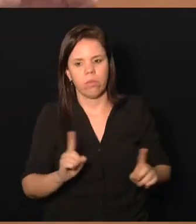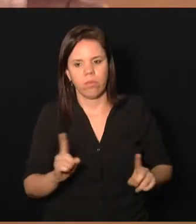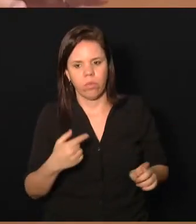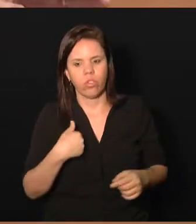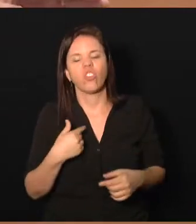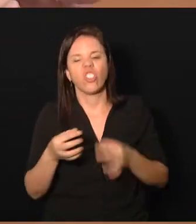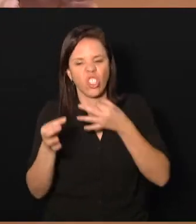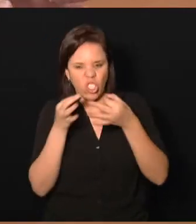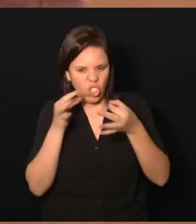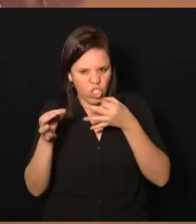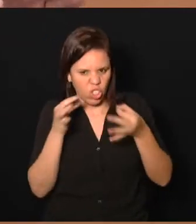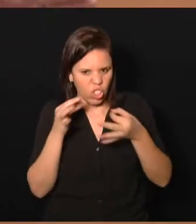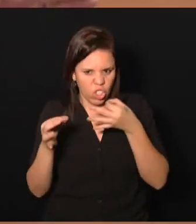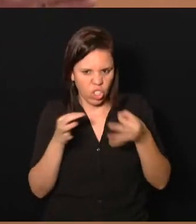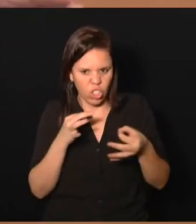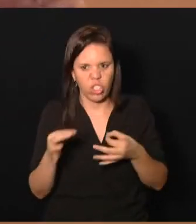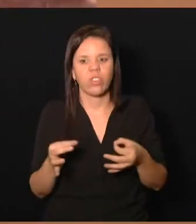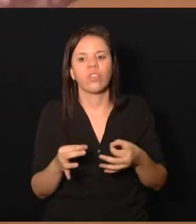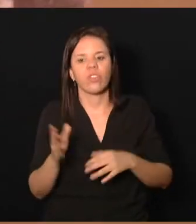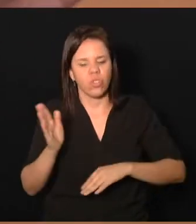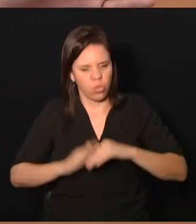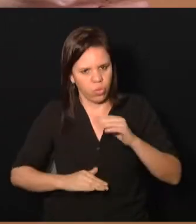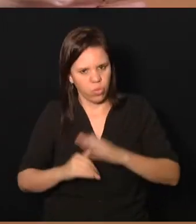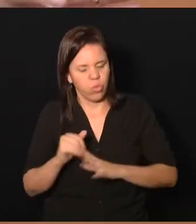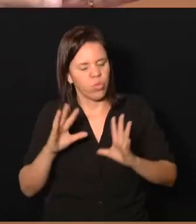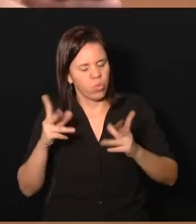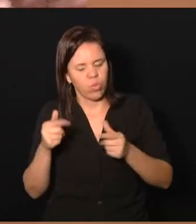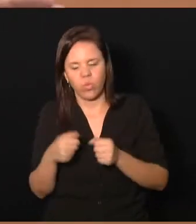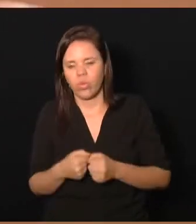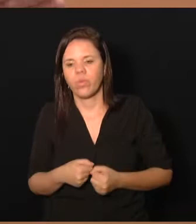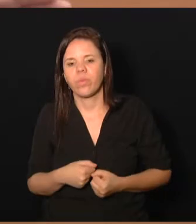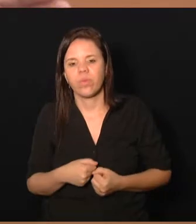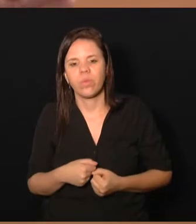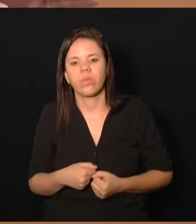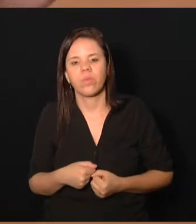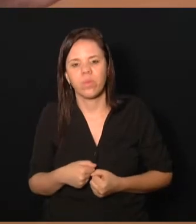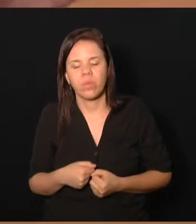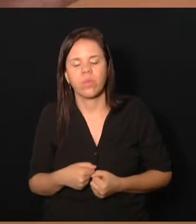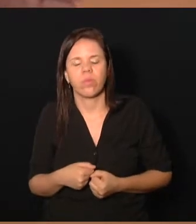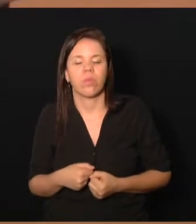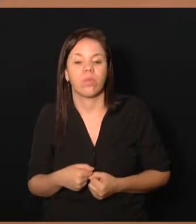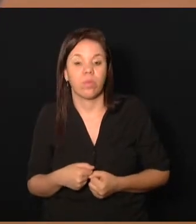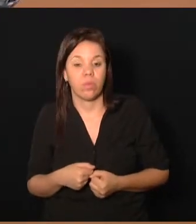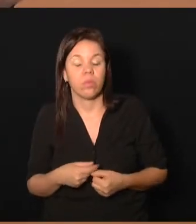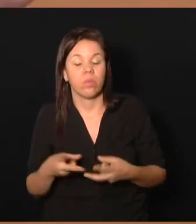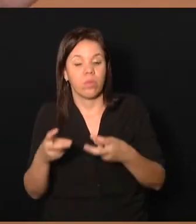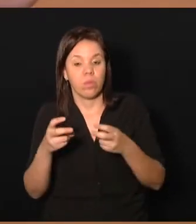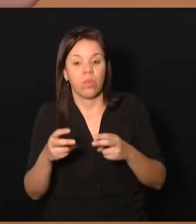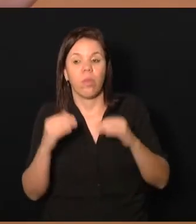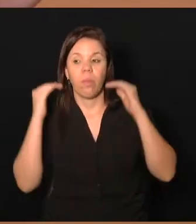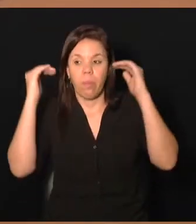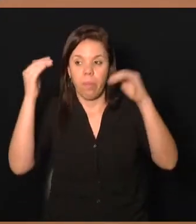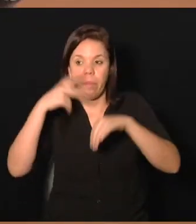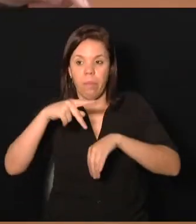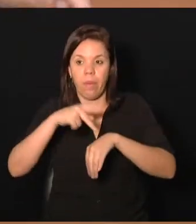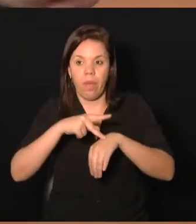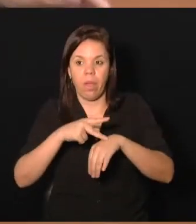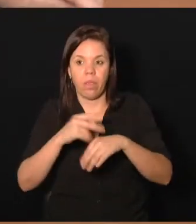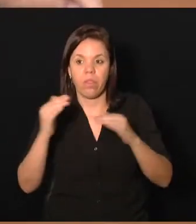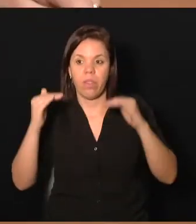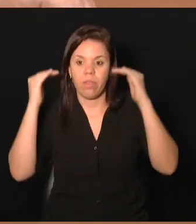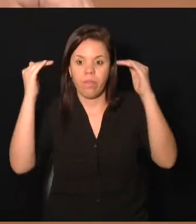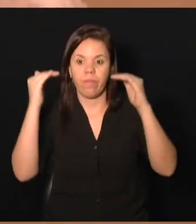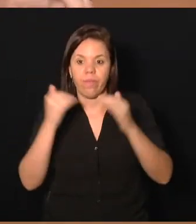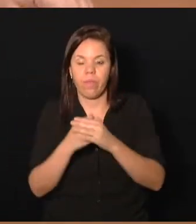crítico, inclusive, pontual para todos. Eu acho que nós temos que olhar o nosso país na frente da política. E nós vamos